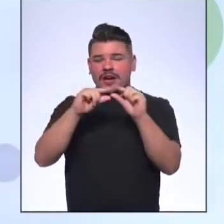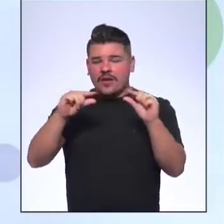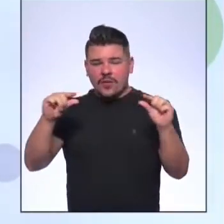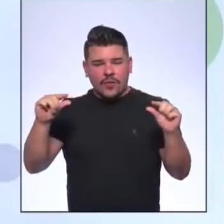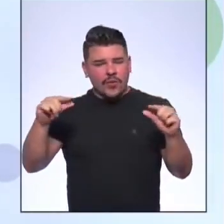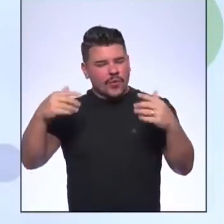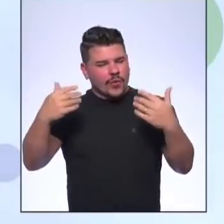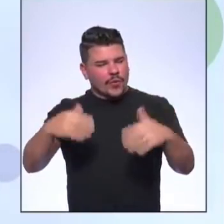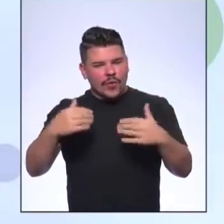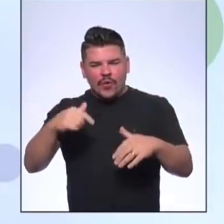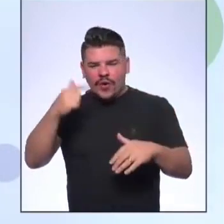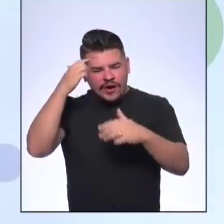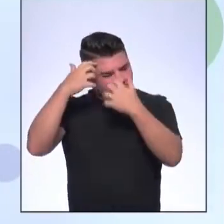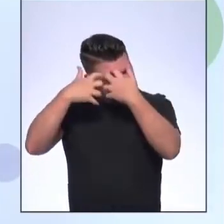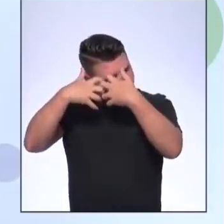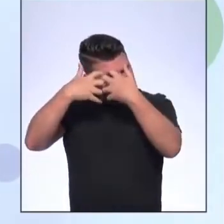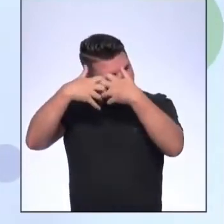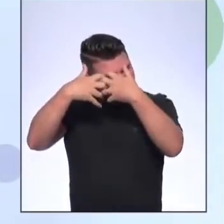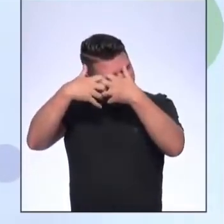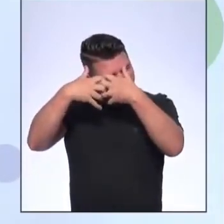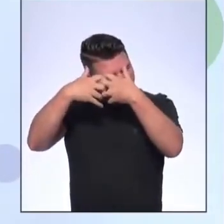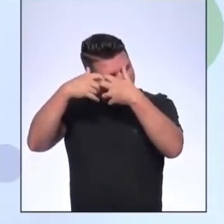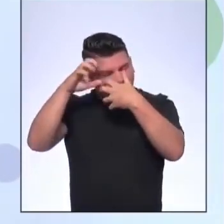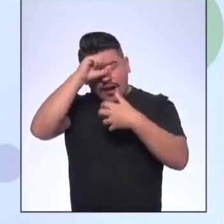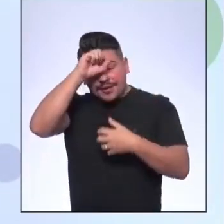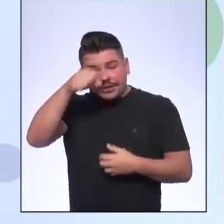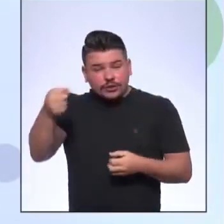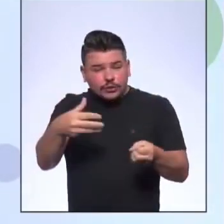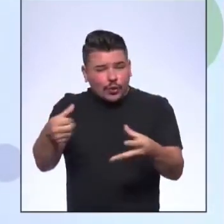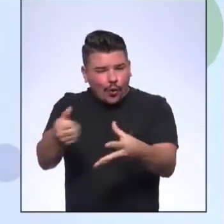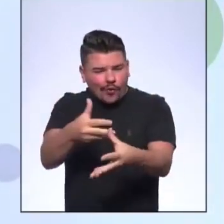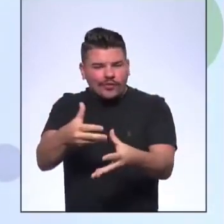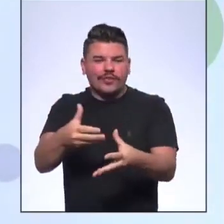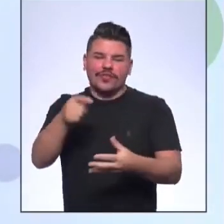que a gente pensa, né? Quando você aprende algo novo,